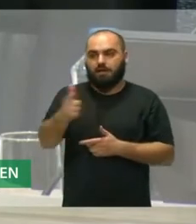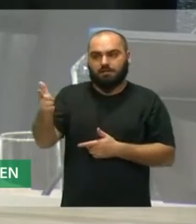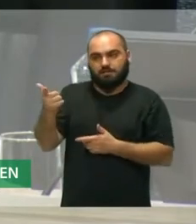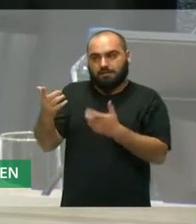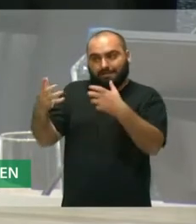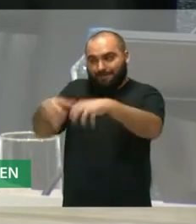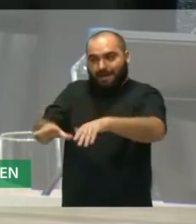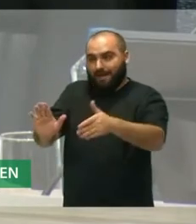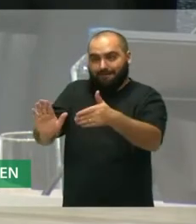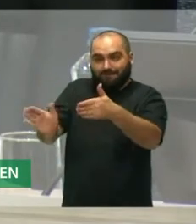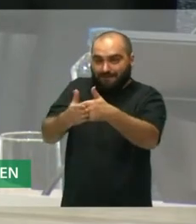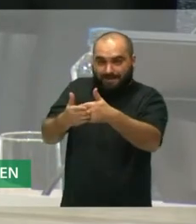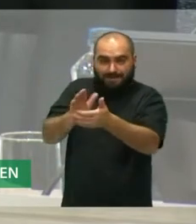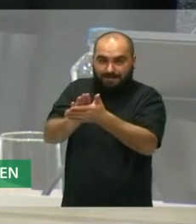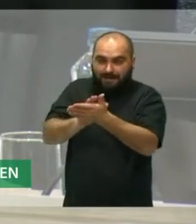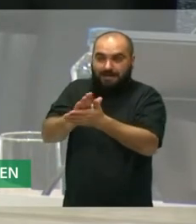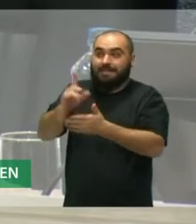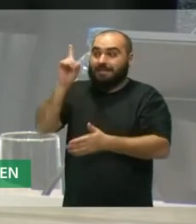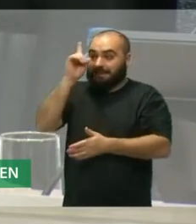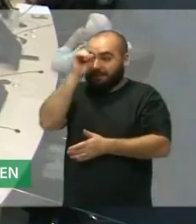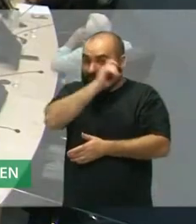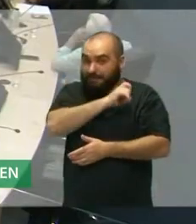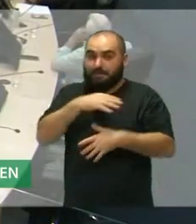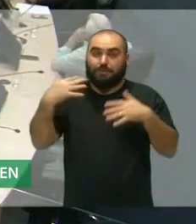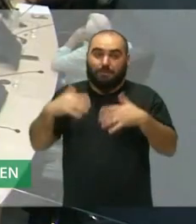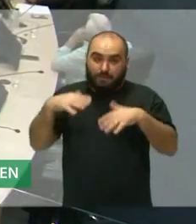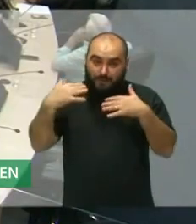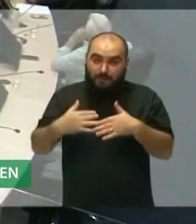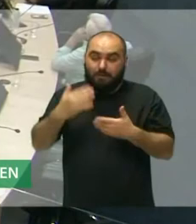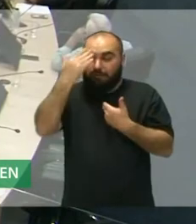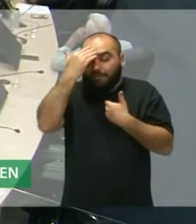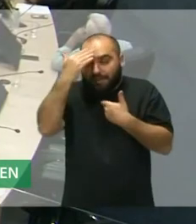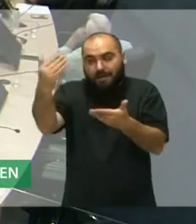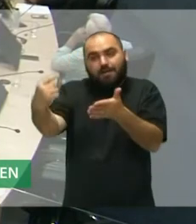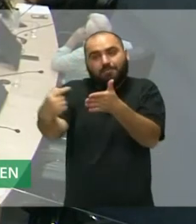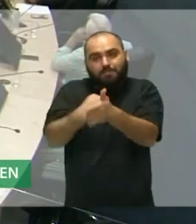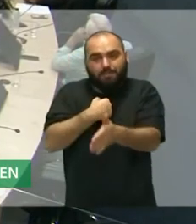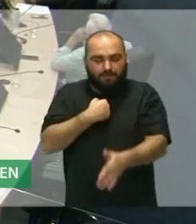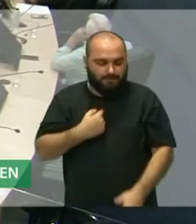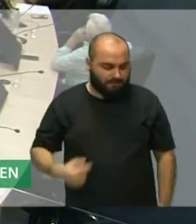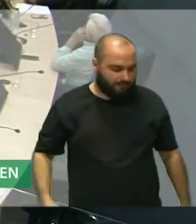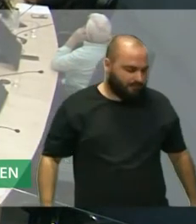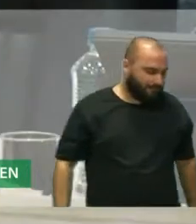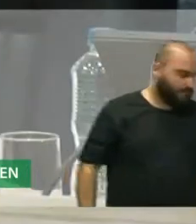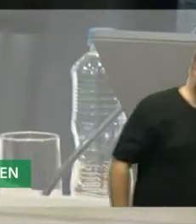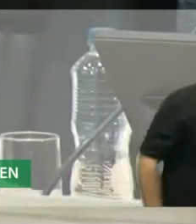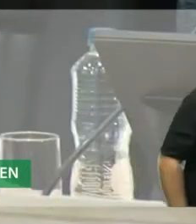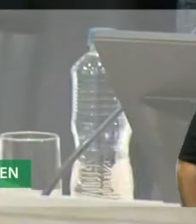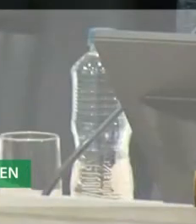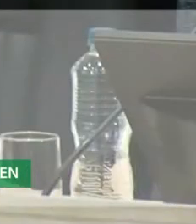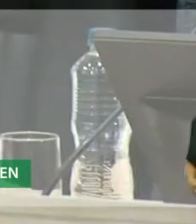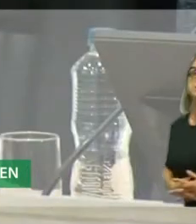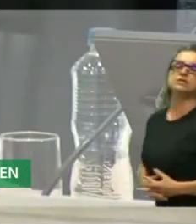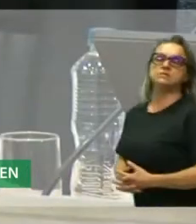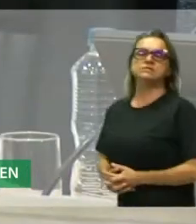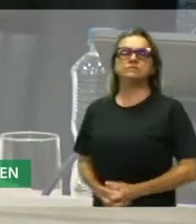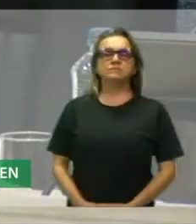as portas. Realmente tem sido difícil. Eu agradeço a pergunta e peço mesmo essa